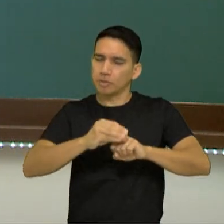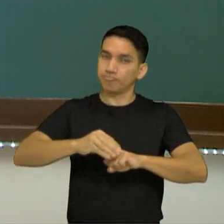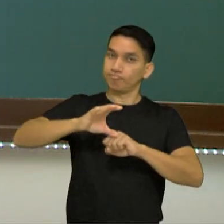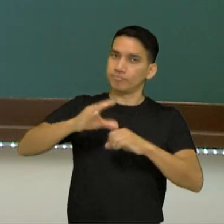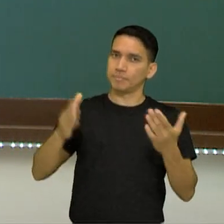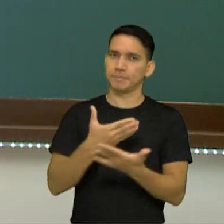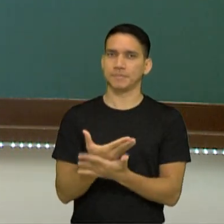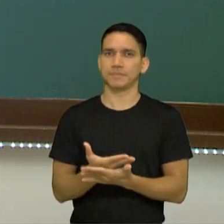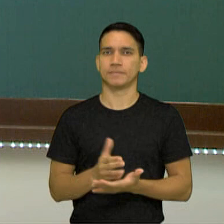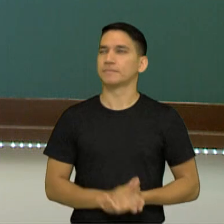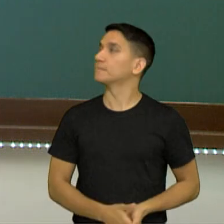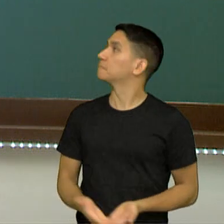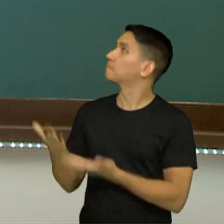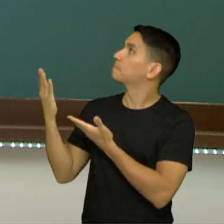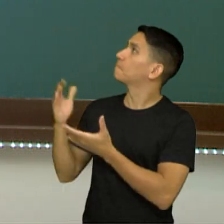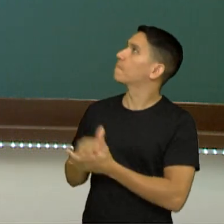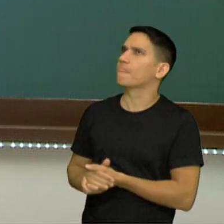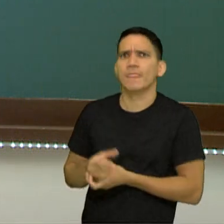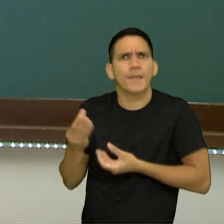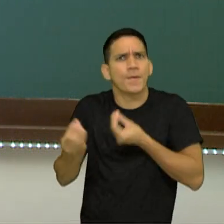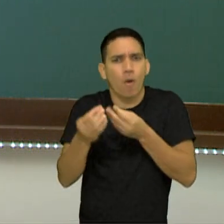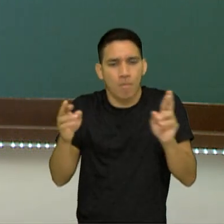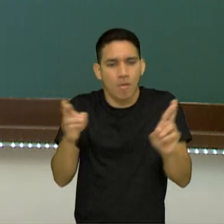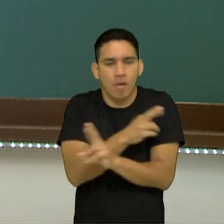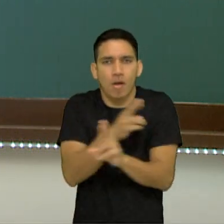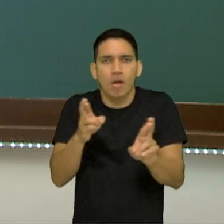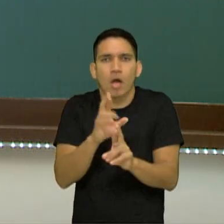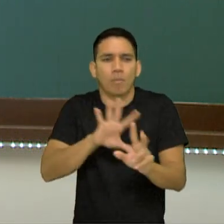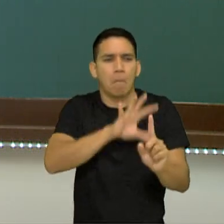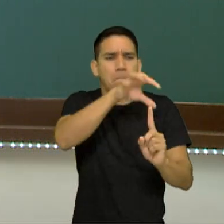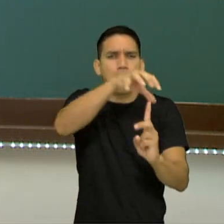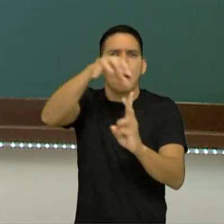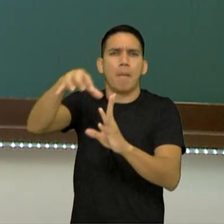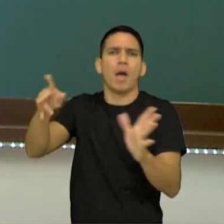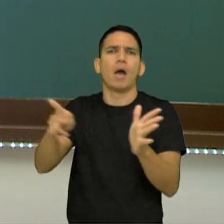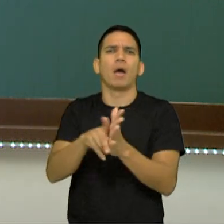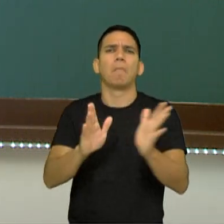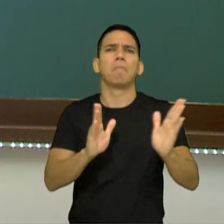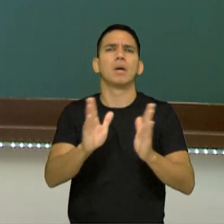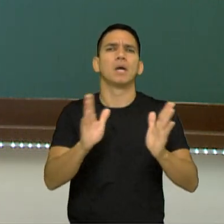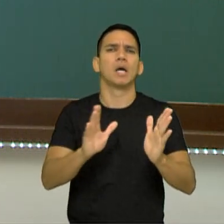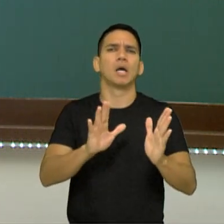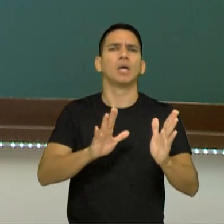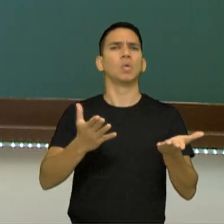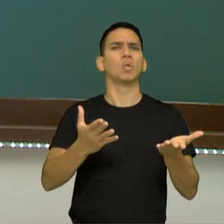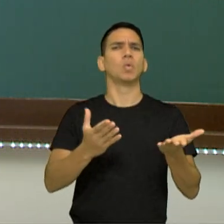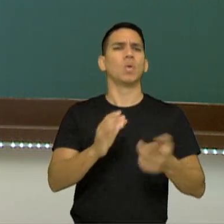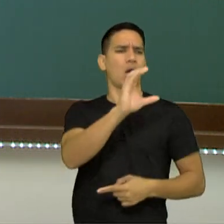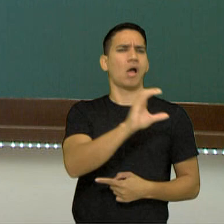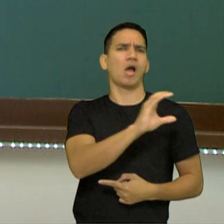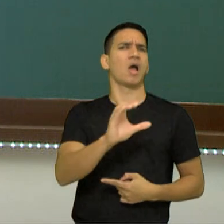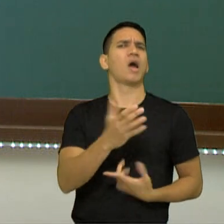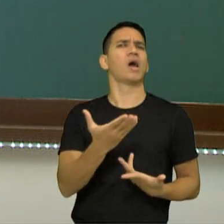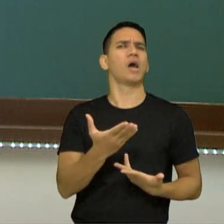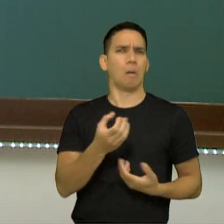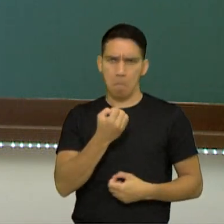nesta aula. Então, como era a relação dos reis com a igreja neste período? Era boa? Era ruim? Eles eram contra a